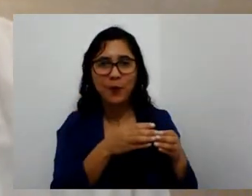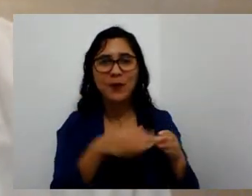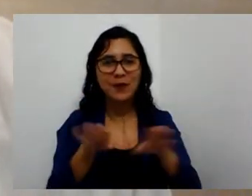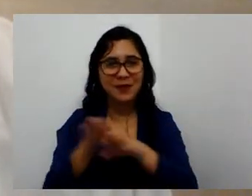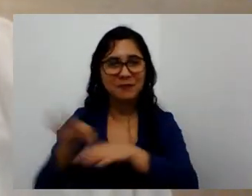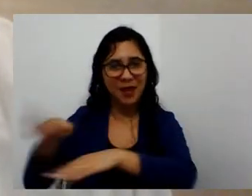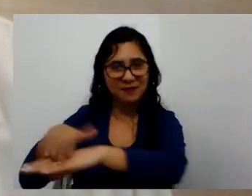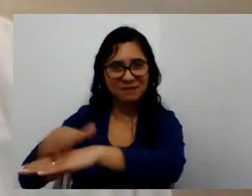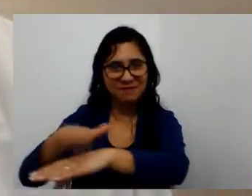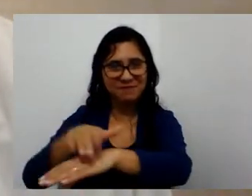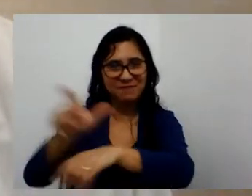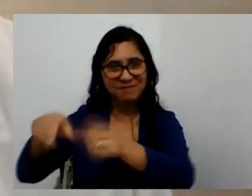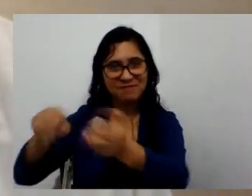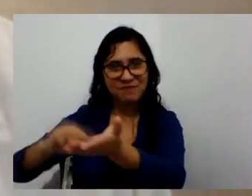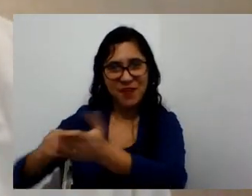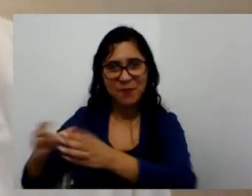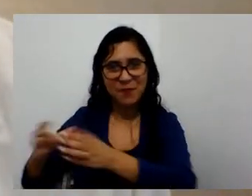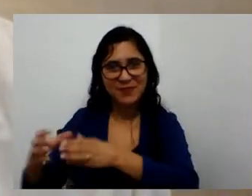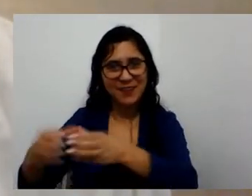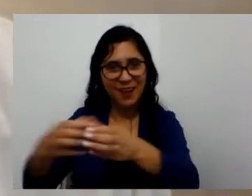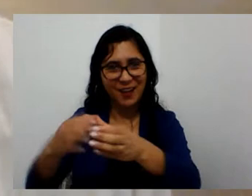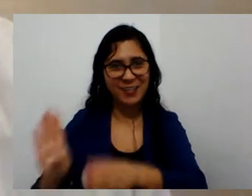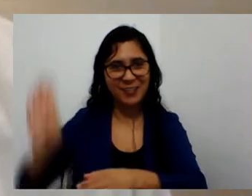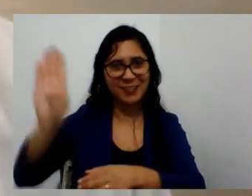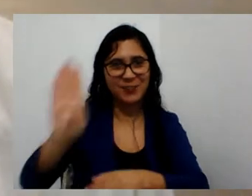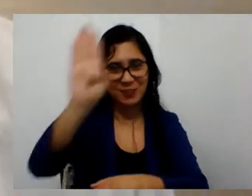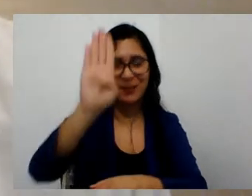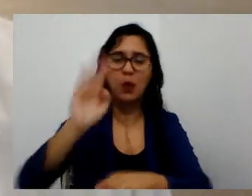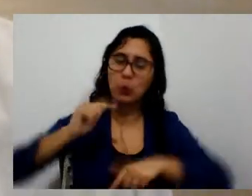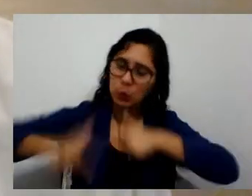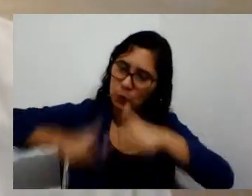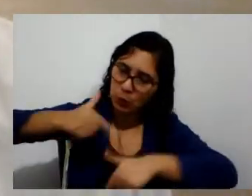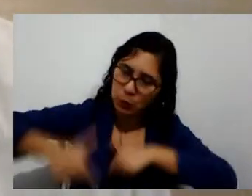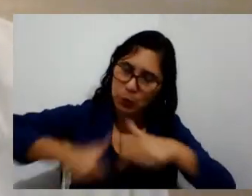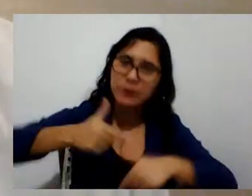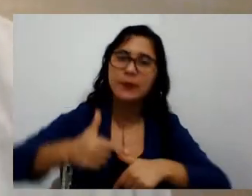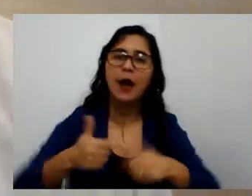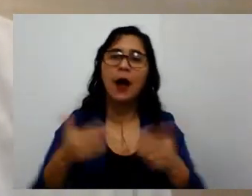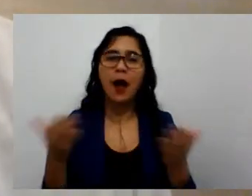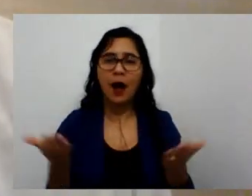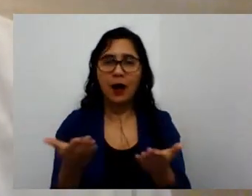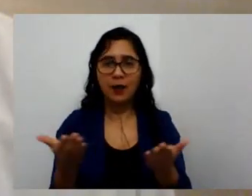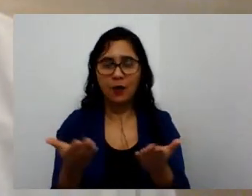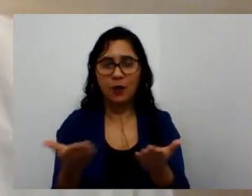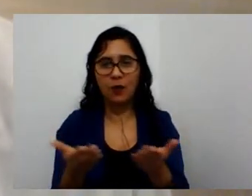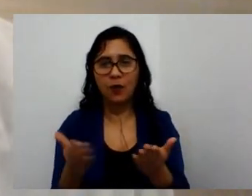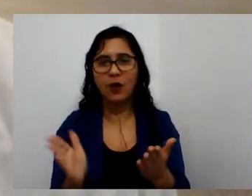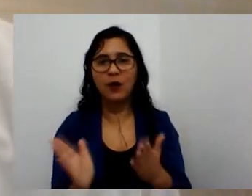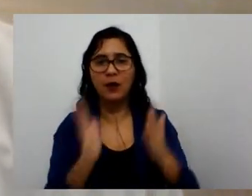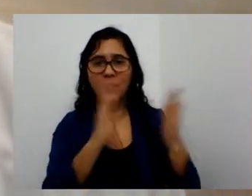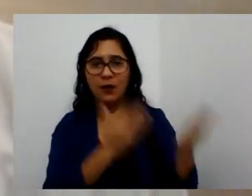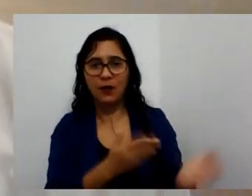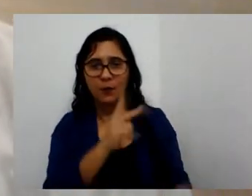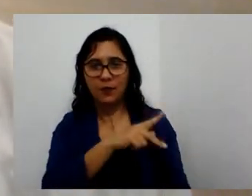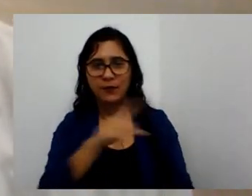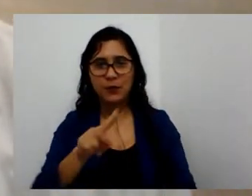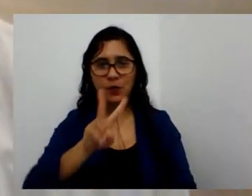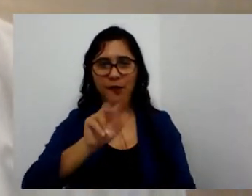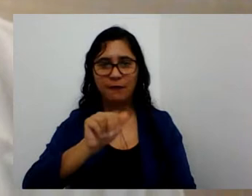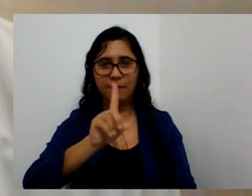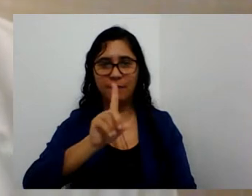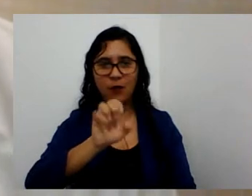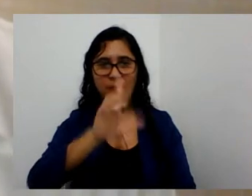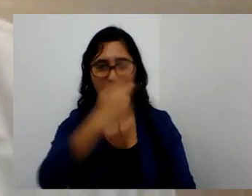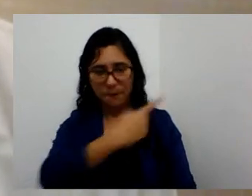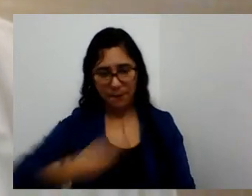próprios membros das candidaturas. Antes de encerrar, vou passar a palavra ao professor Valdec, presidente